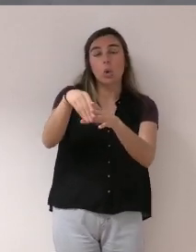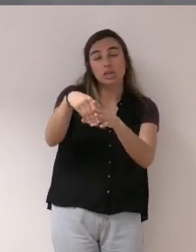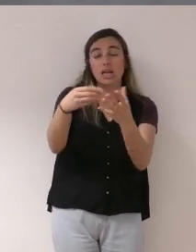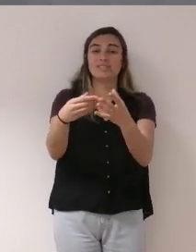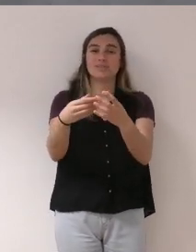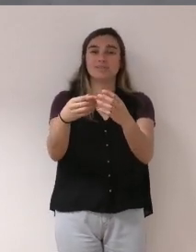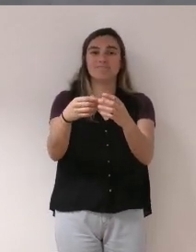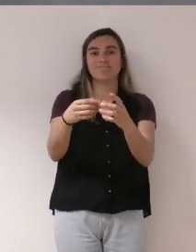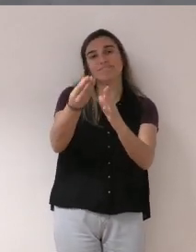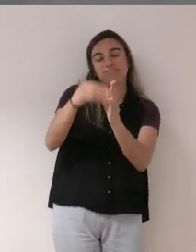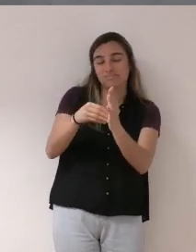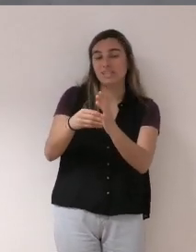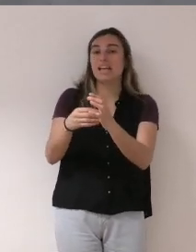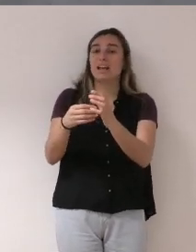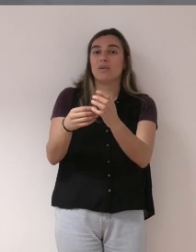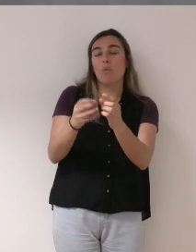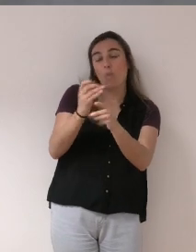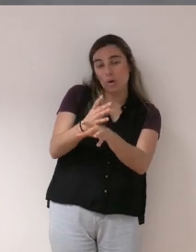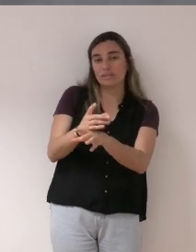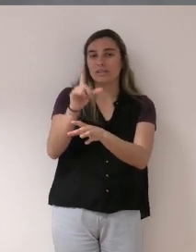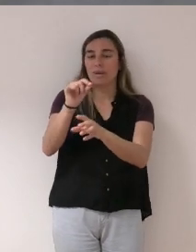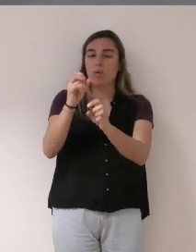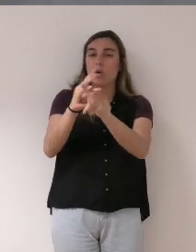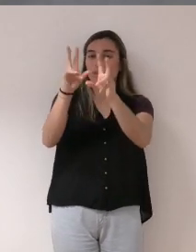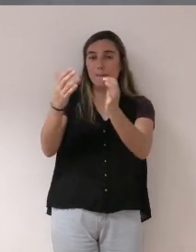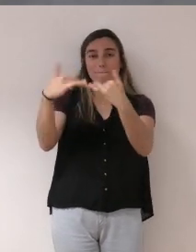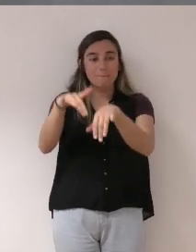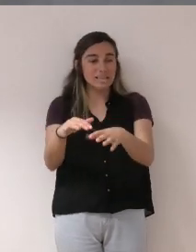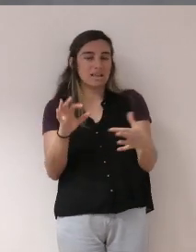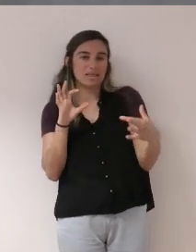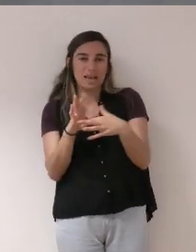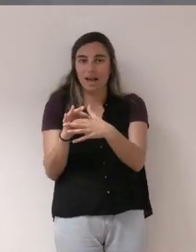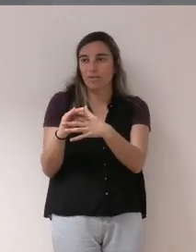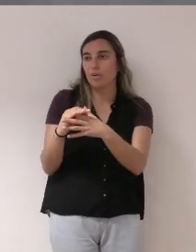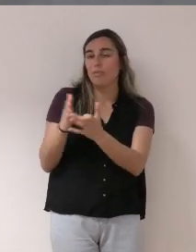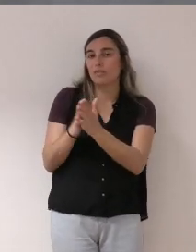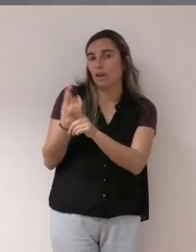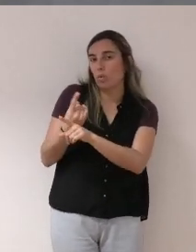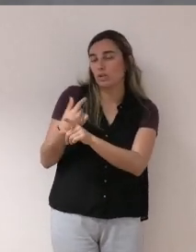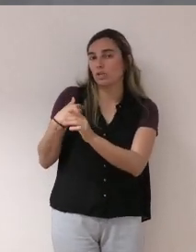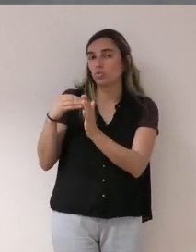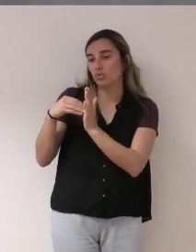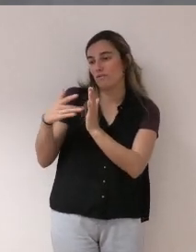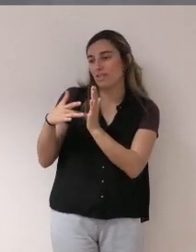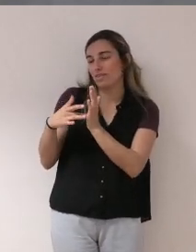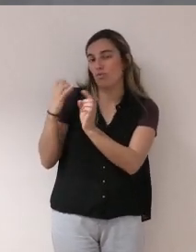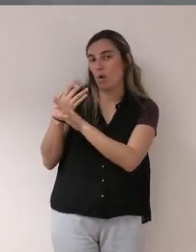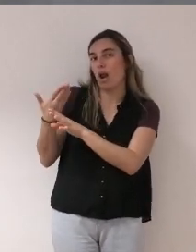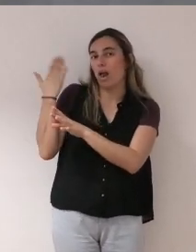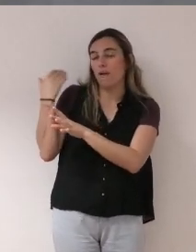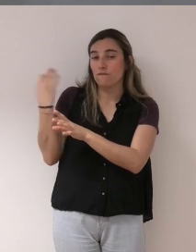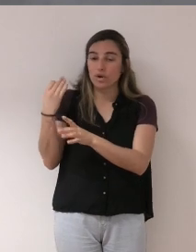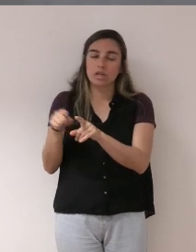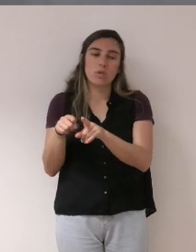desenvolvimento ou outro tema, mas de alguma maneira repetindo, não exatamente o espaço